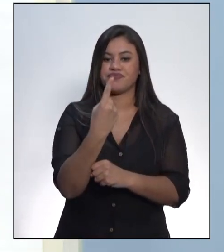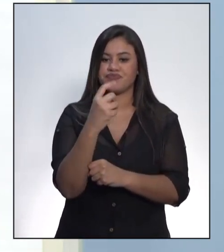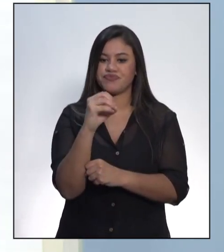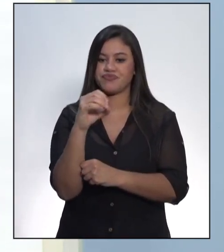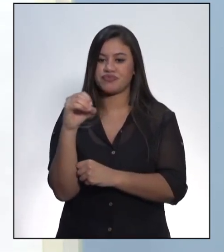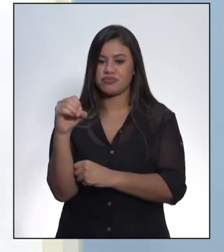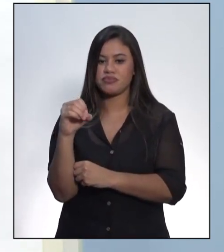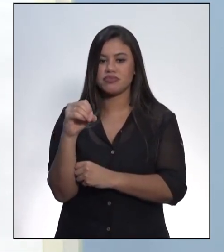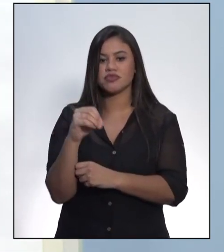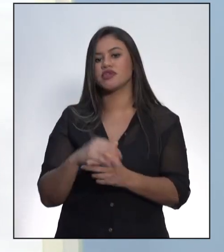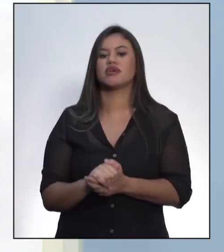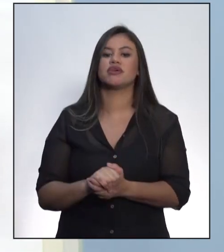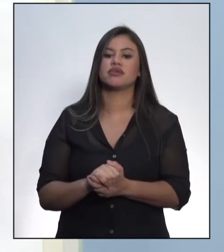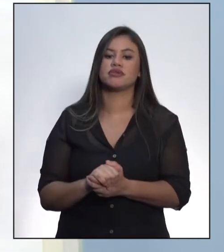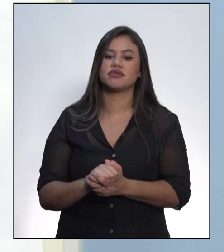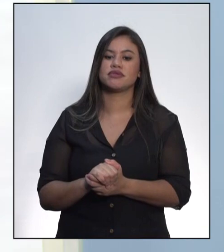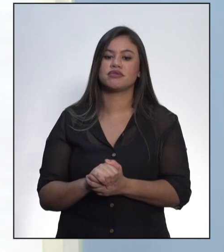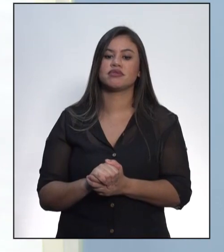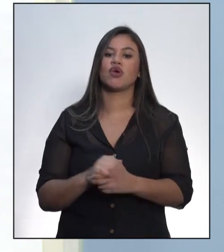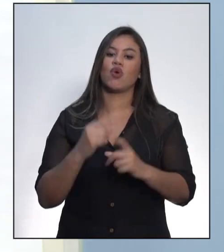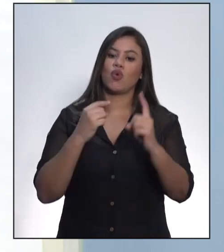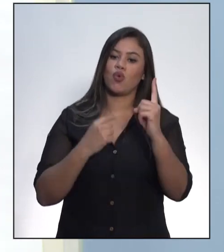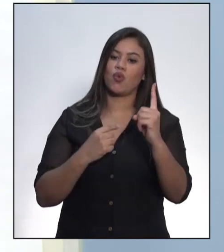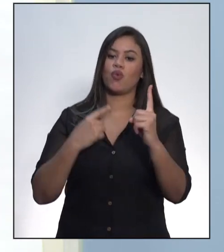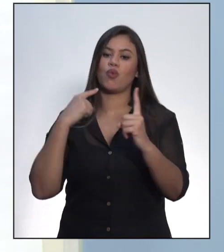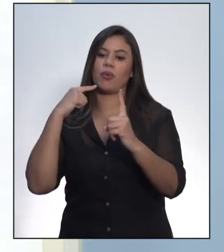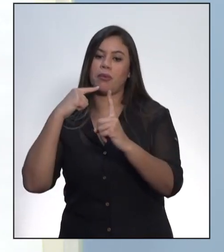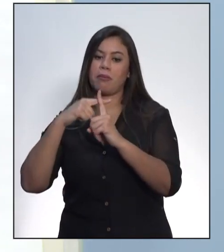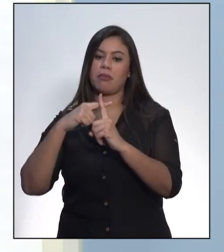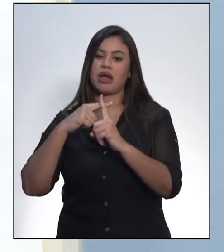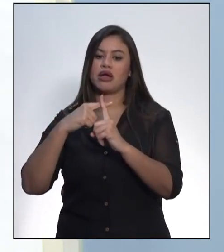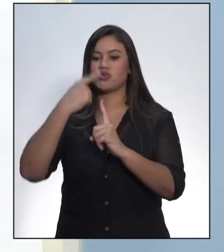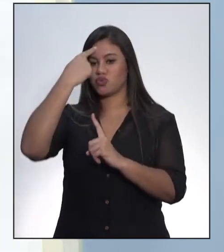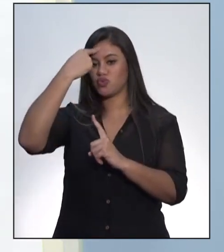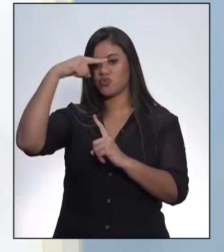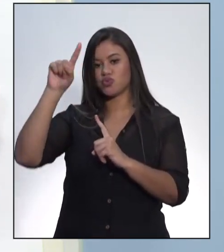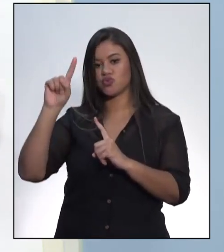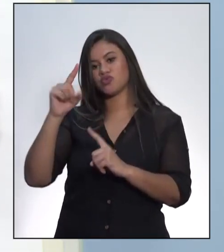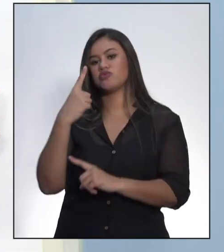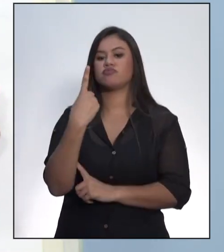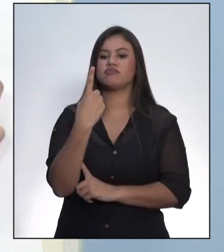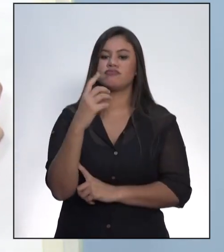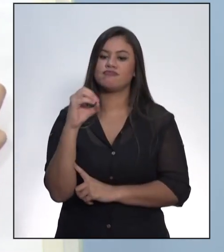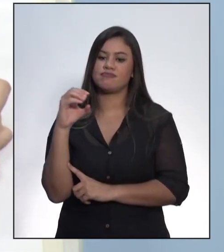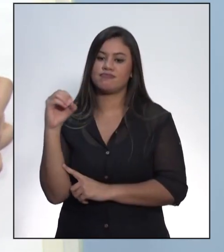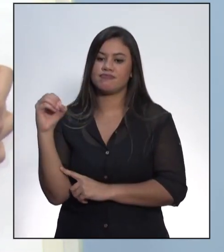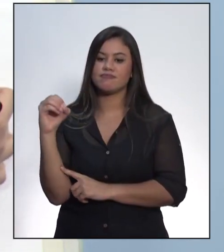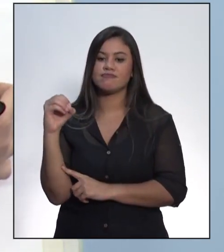primeiro termo, que é 1, mais meu último termo, que era o 100,